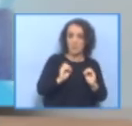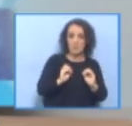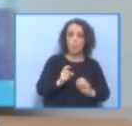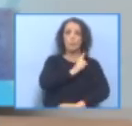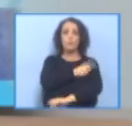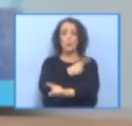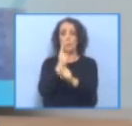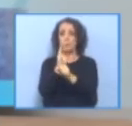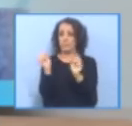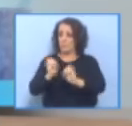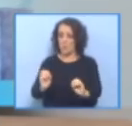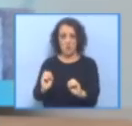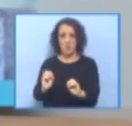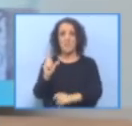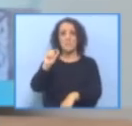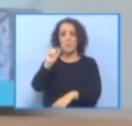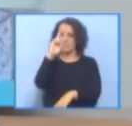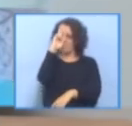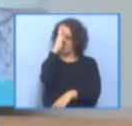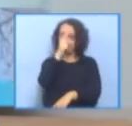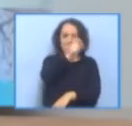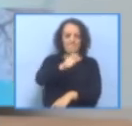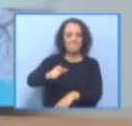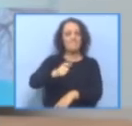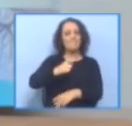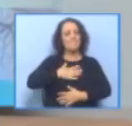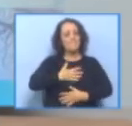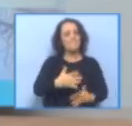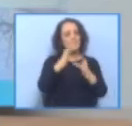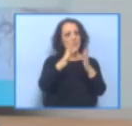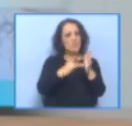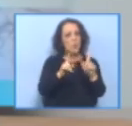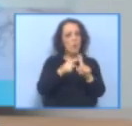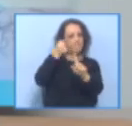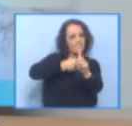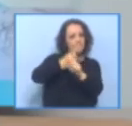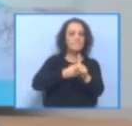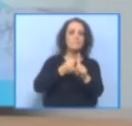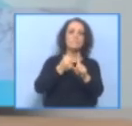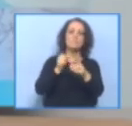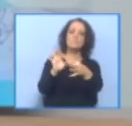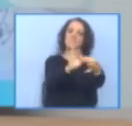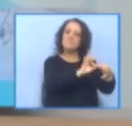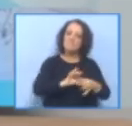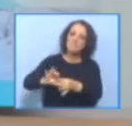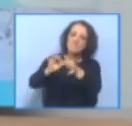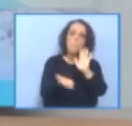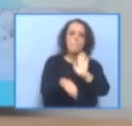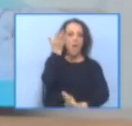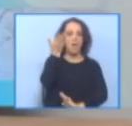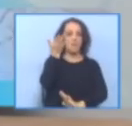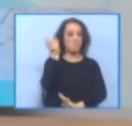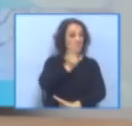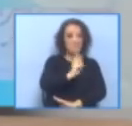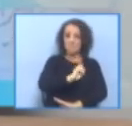poderes, provavelmente não há também o empenhamento dos cristãos em lutar por um regime, por exemplo, mais solidário. Vamos